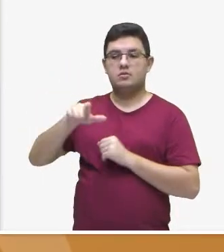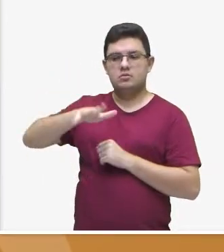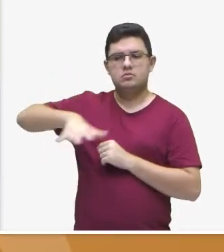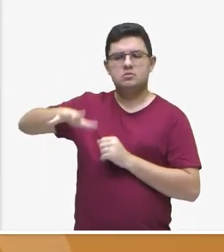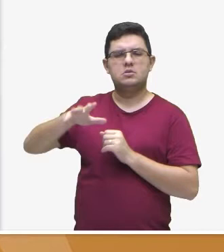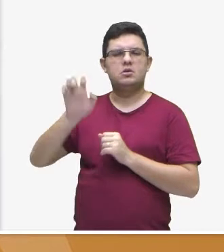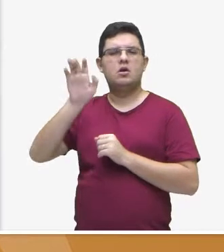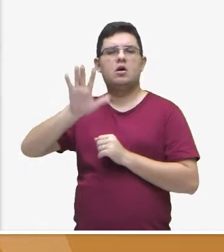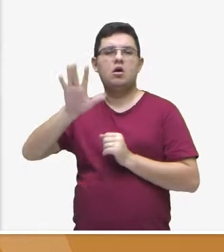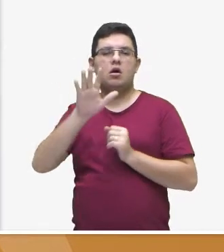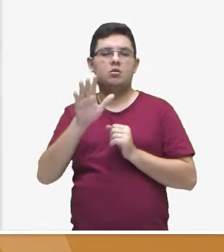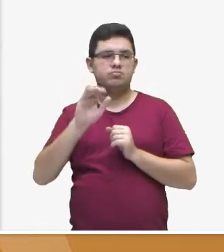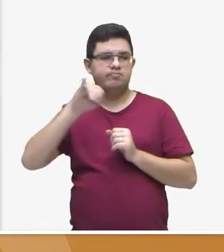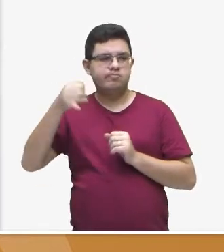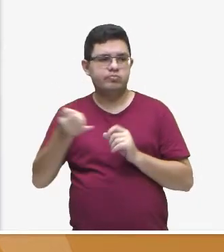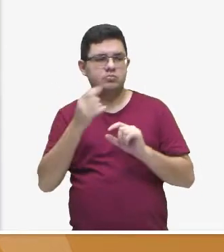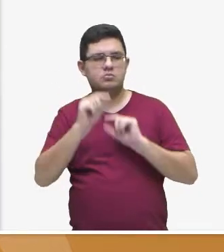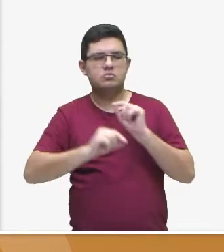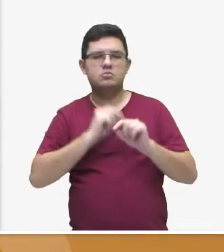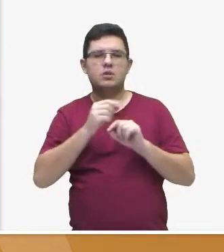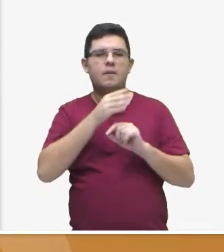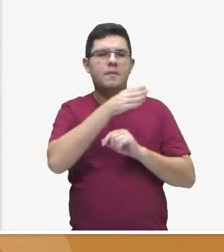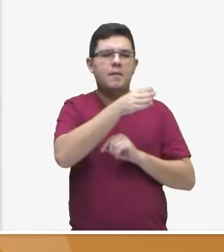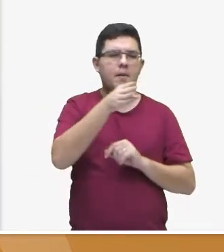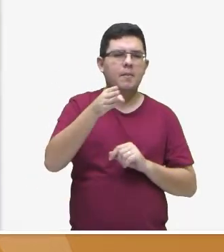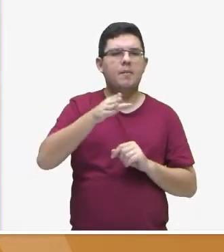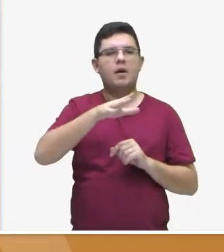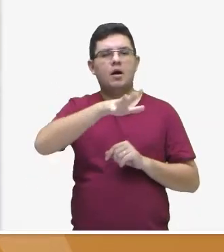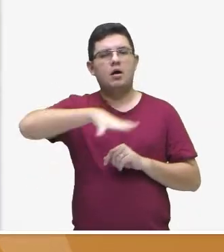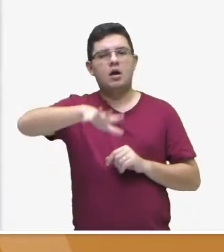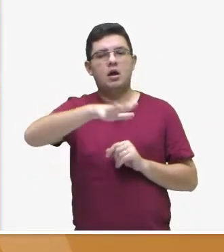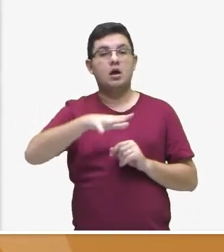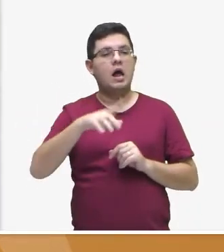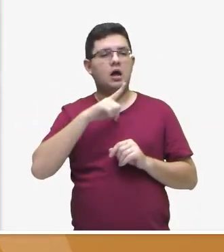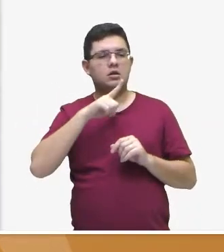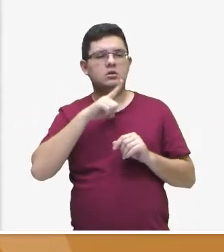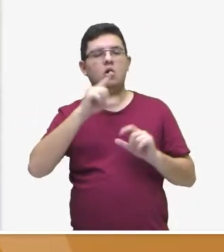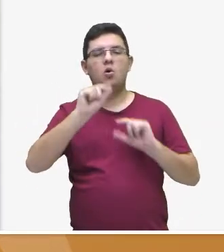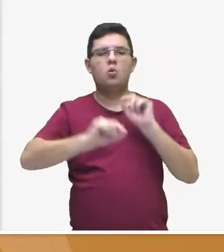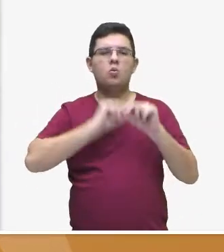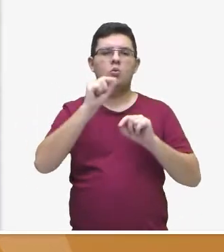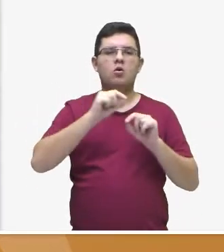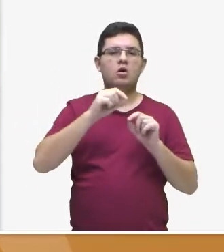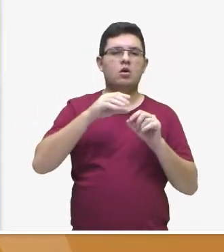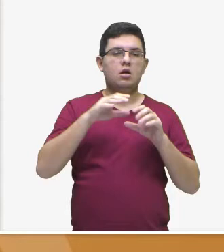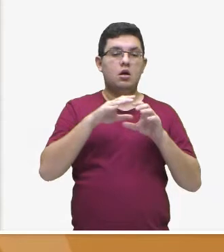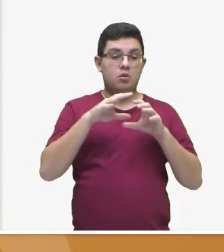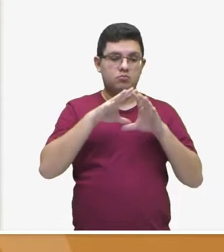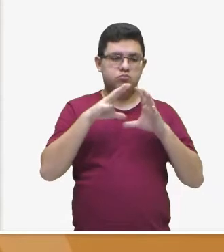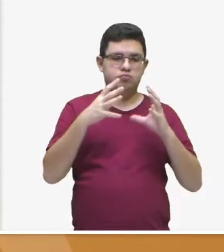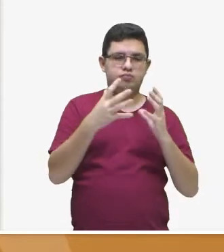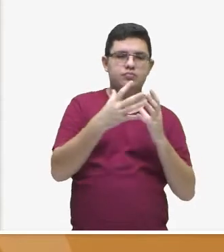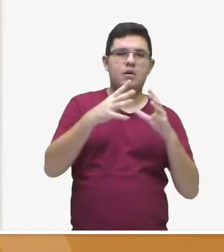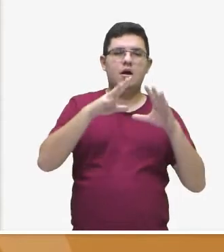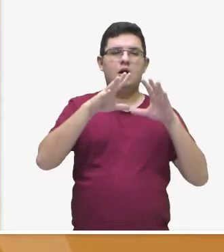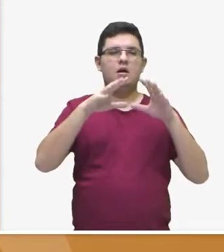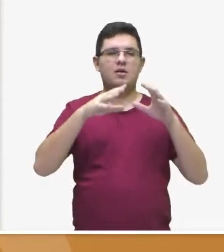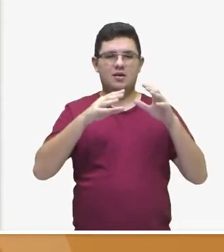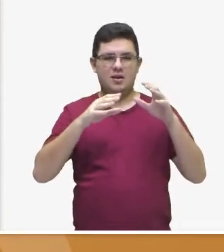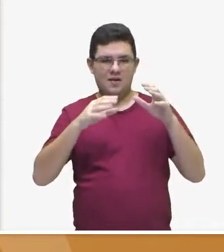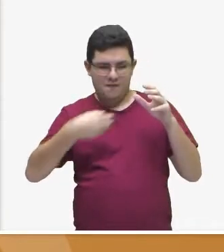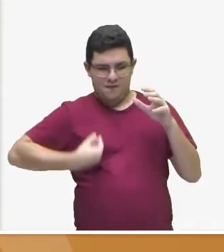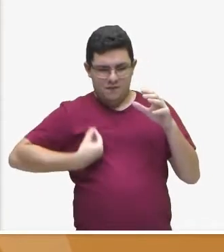dessas construções era palha, que vocês conhecem aí, madeira e palha, muito fácil de pegar fogo. Eles